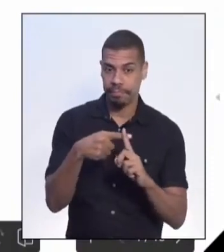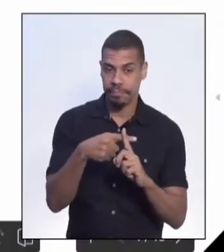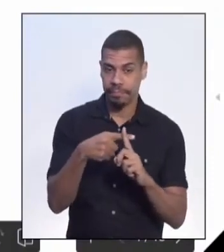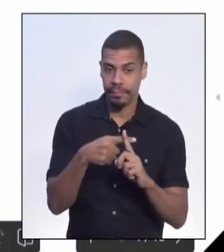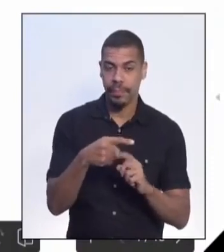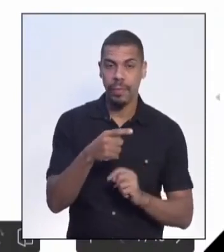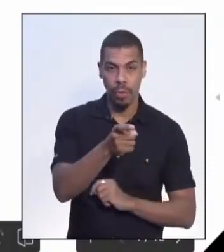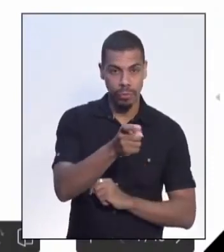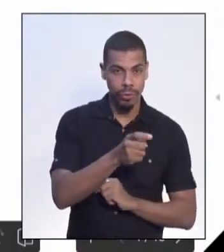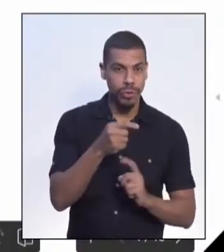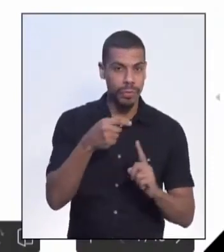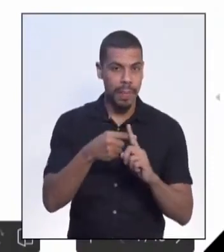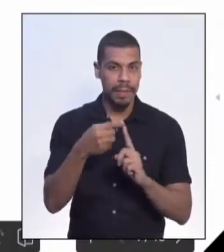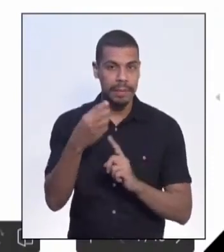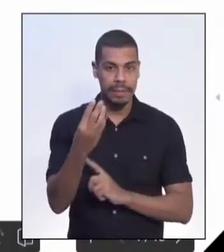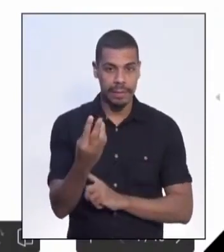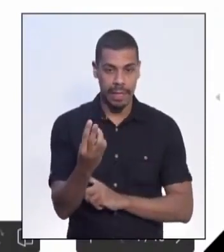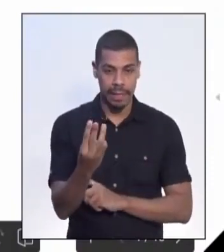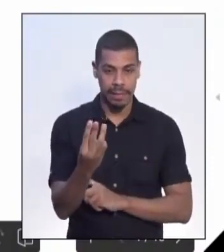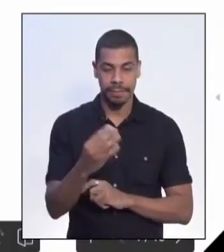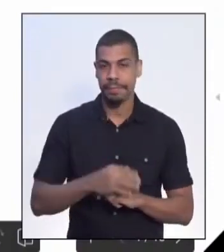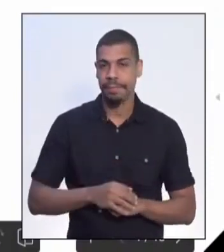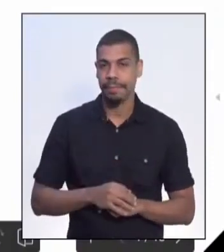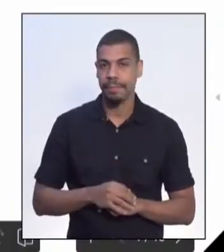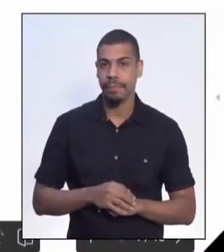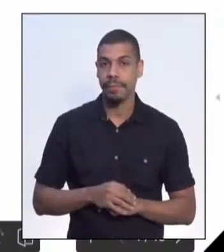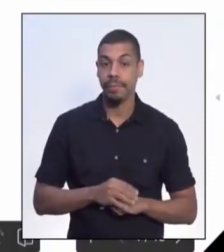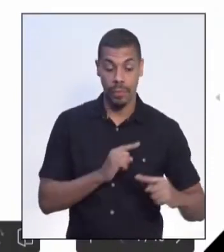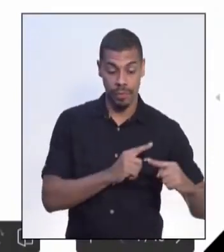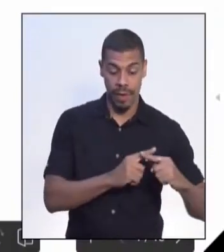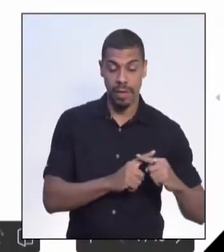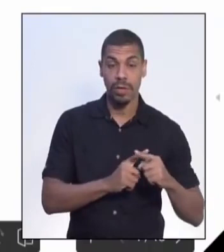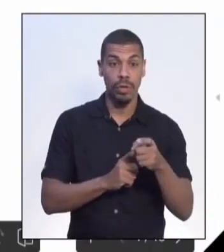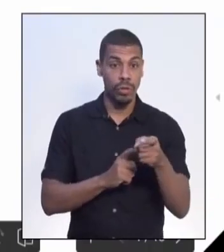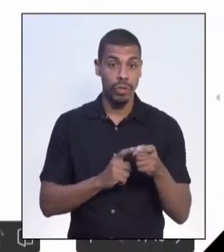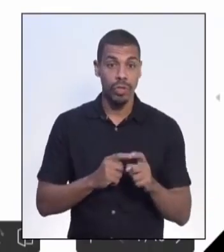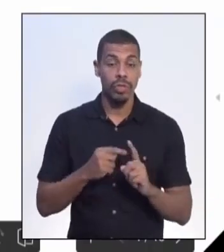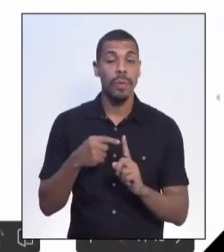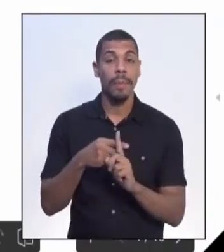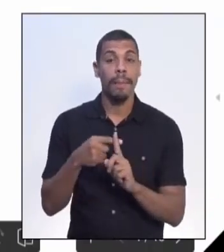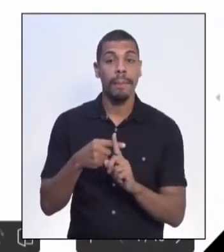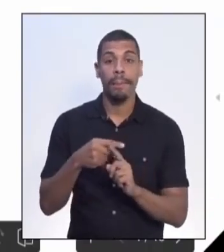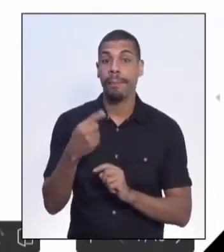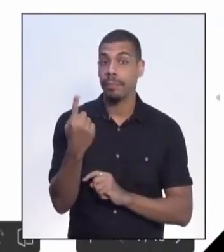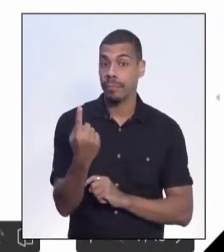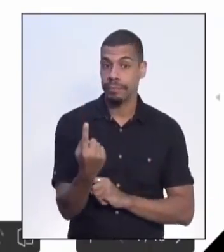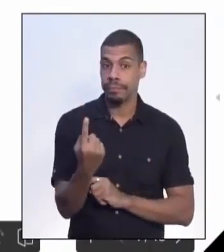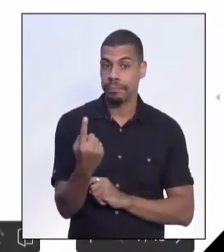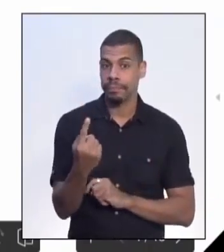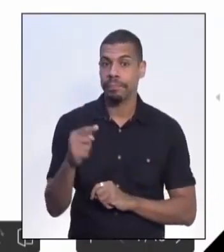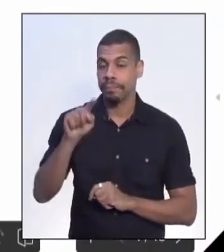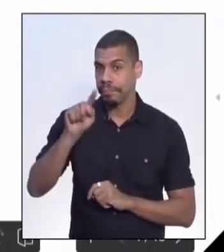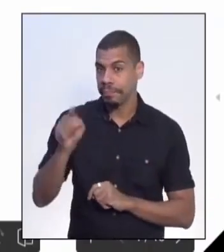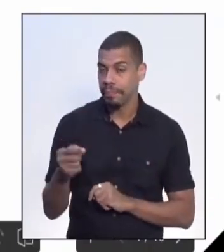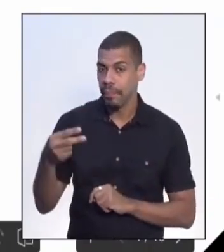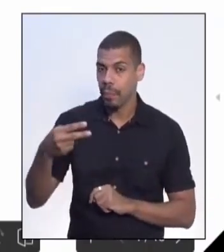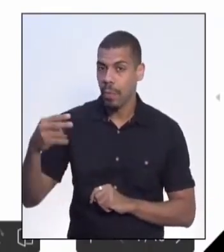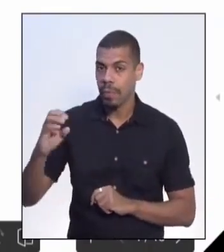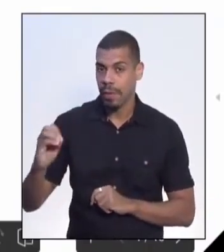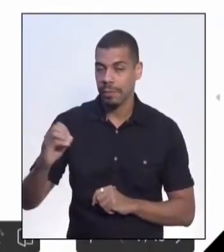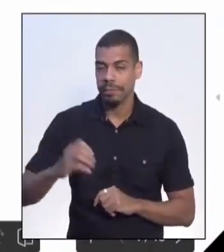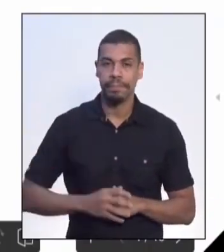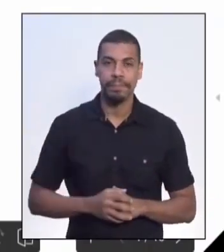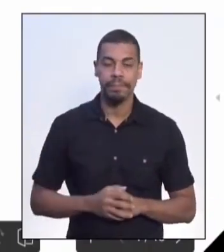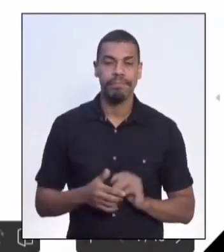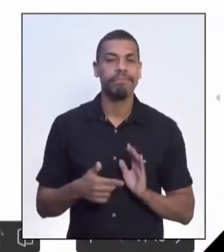X mais 3. O X menos 1 repete, igual a 0. Muito bem. Então, esta é